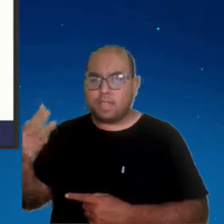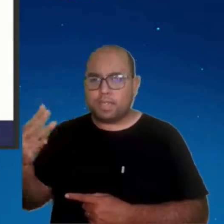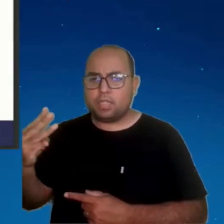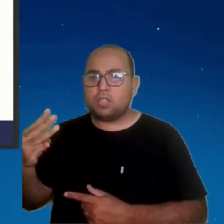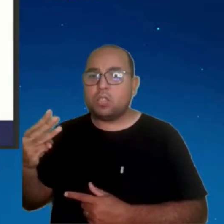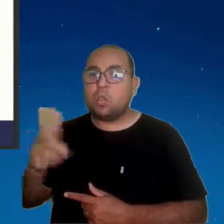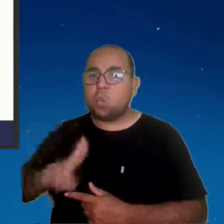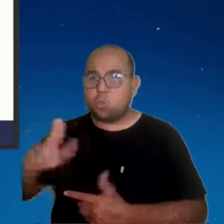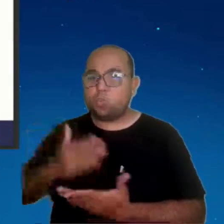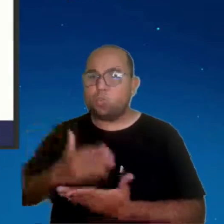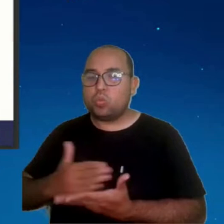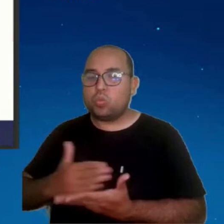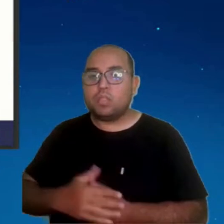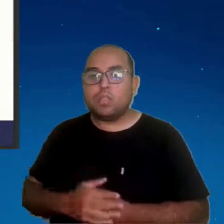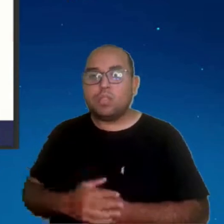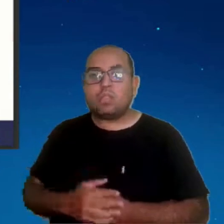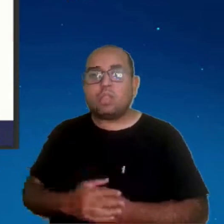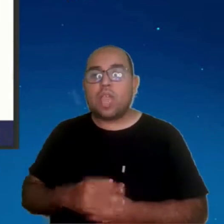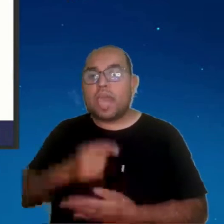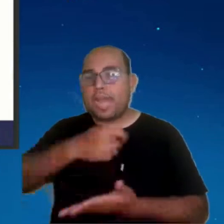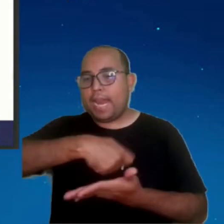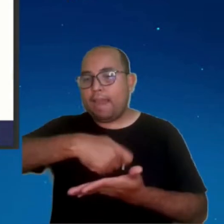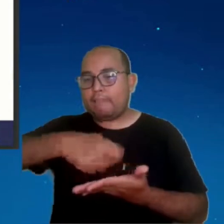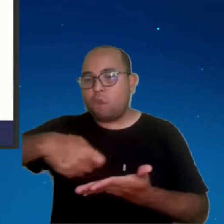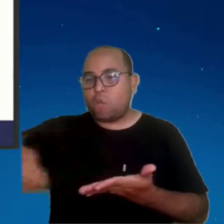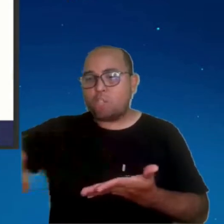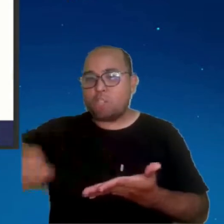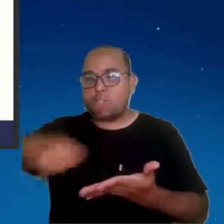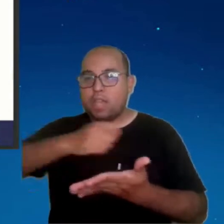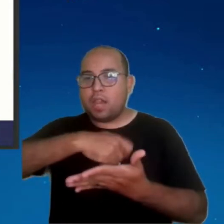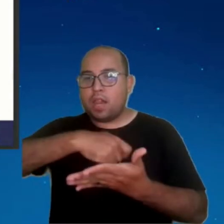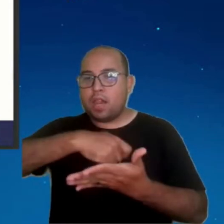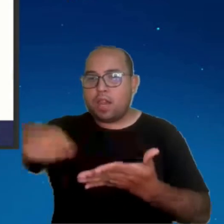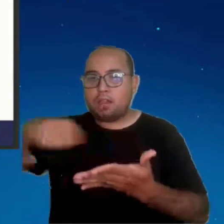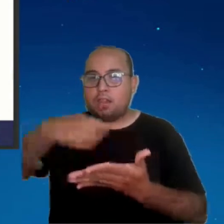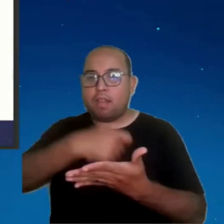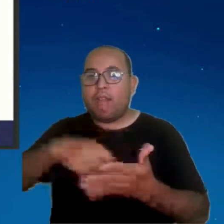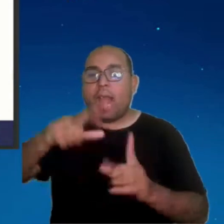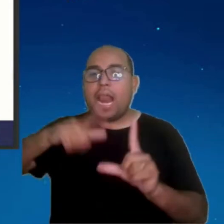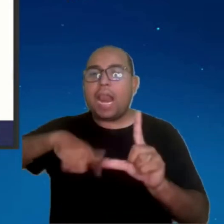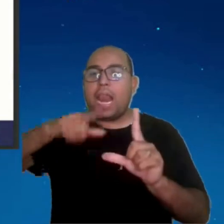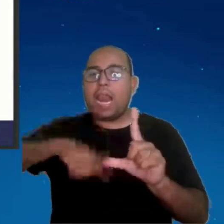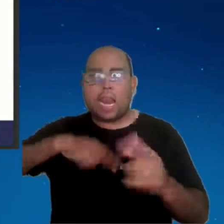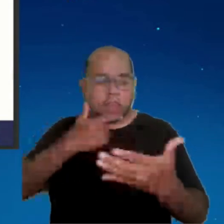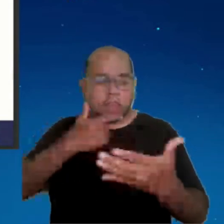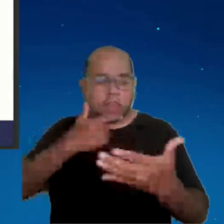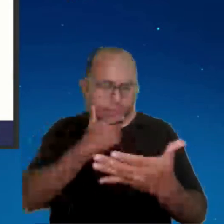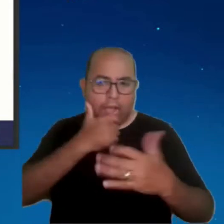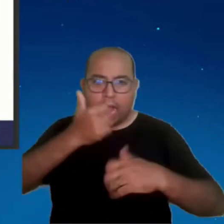temos grafoperitos trabalhando para analisar as letras, né? Então, assim,